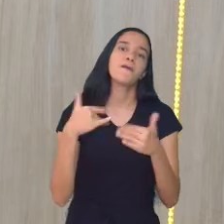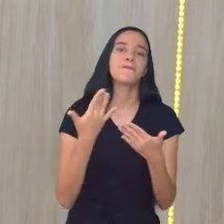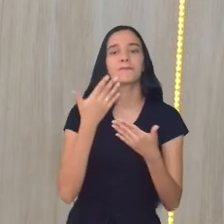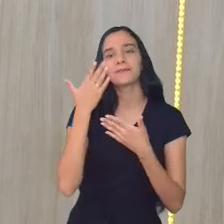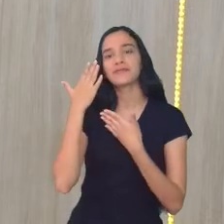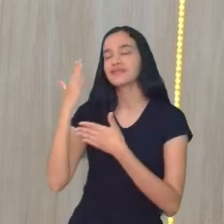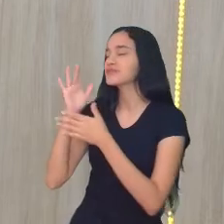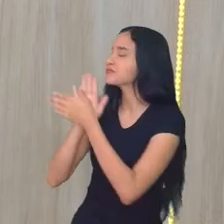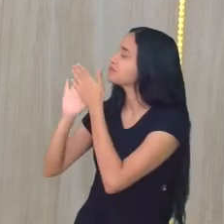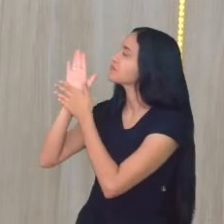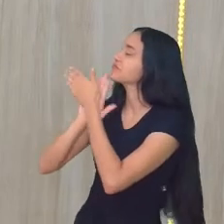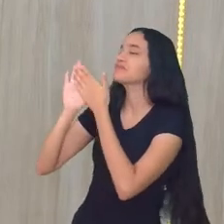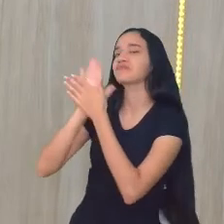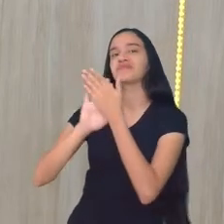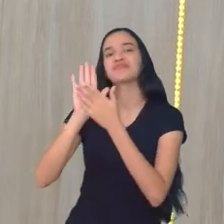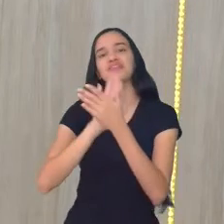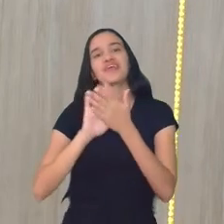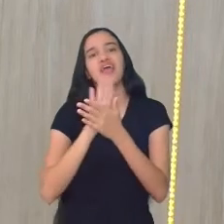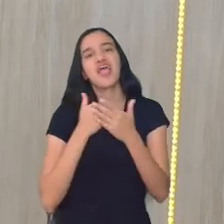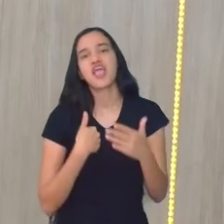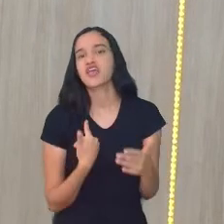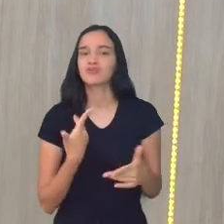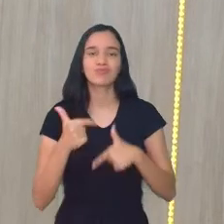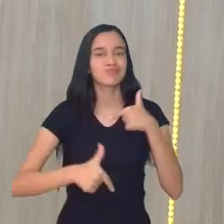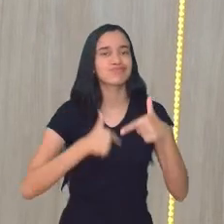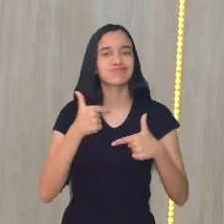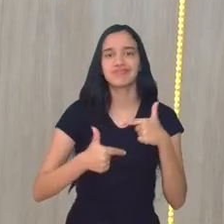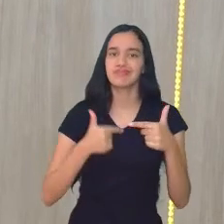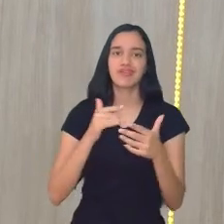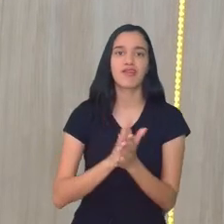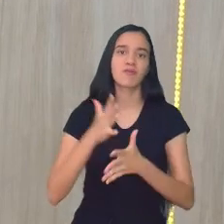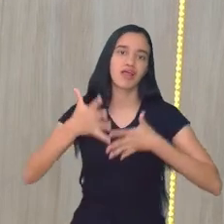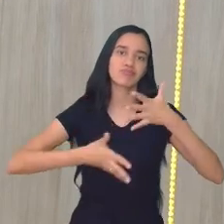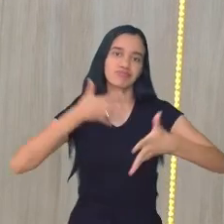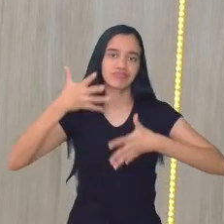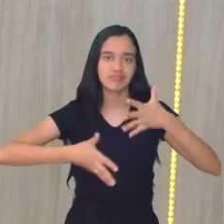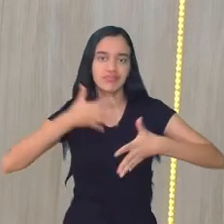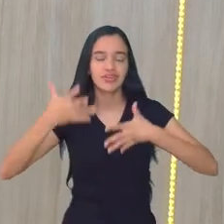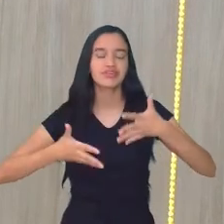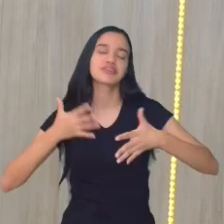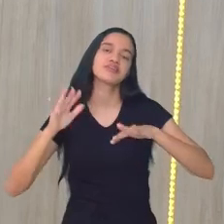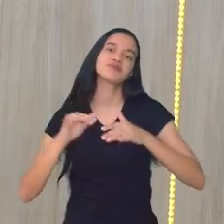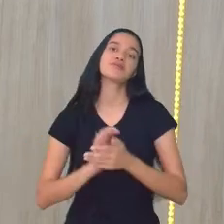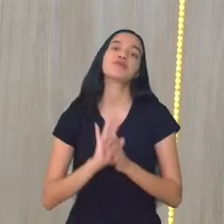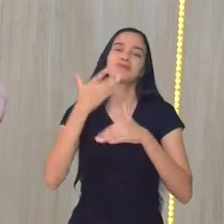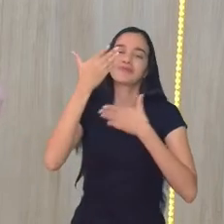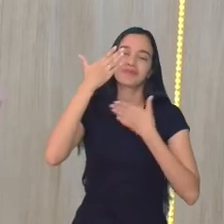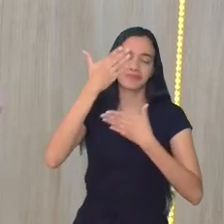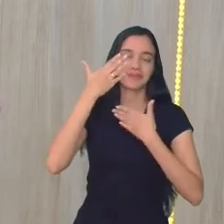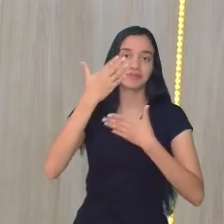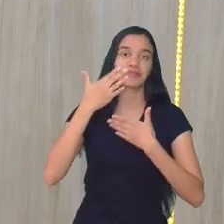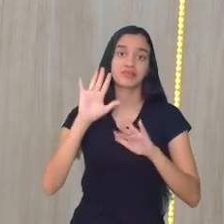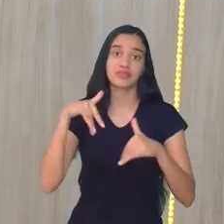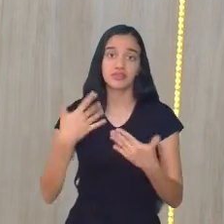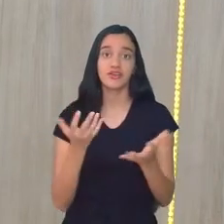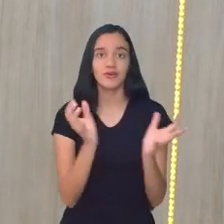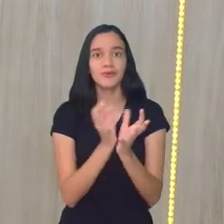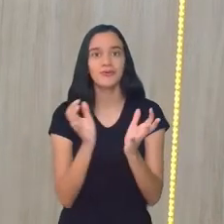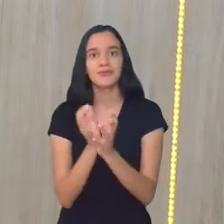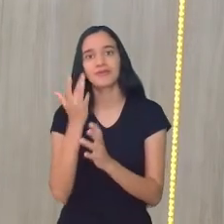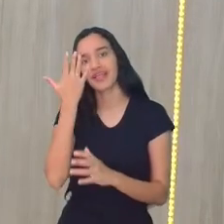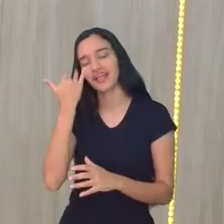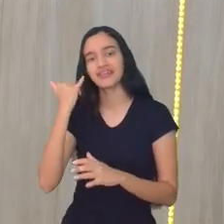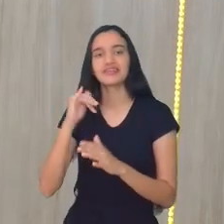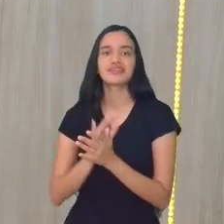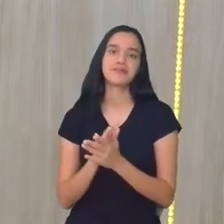Muito obrigada, porque eu não sei trabalhar em Libras, então tenho muito obrigada. E, turma, até